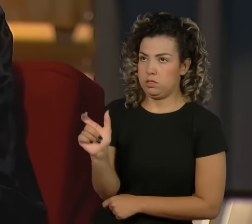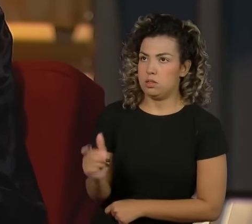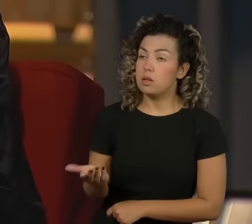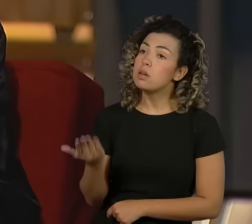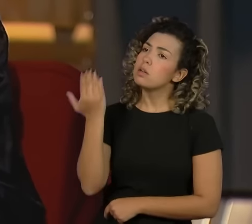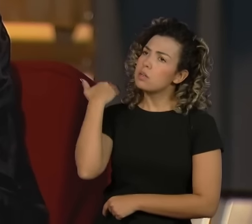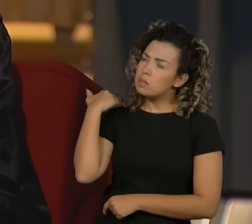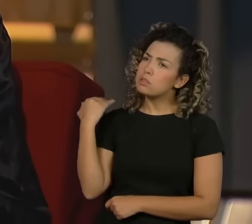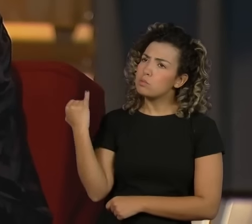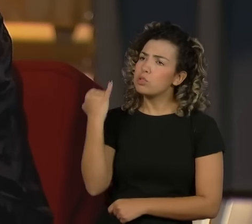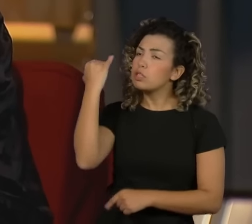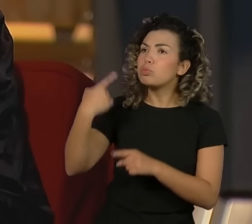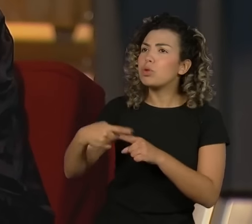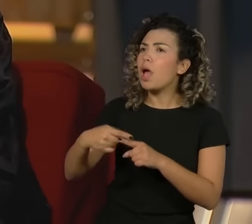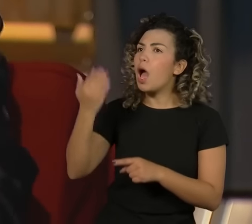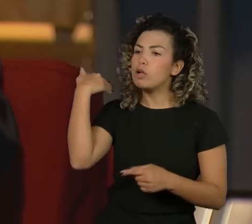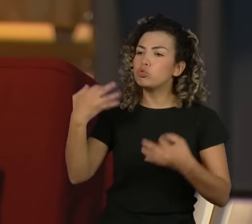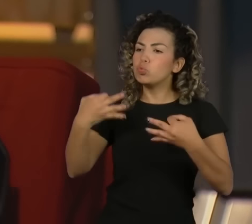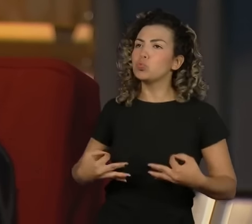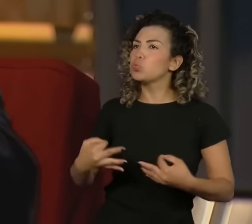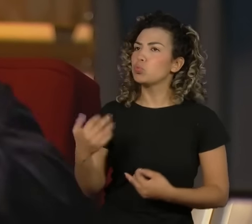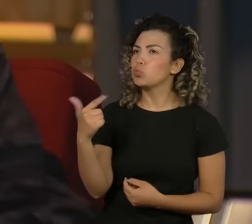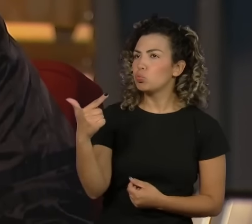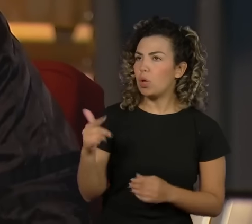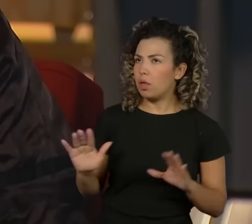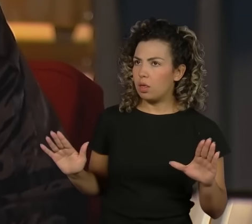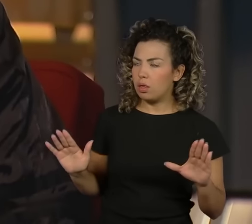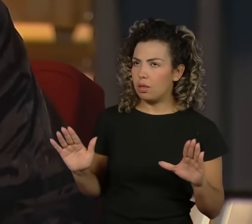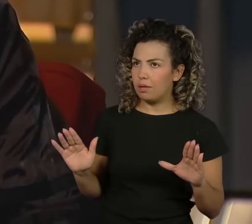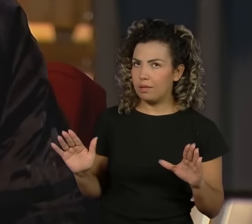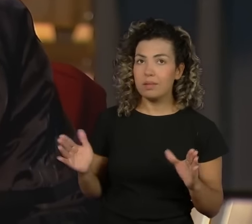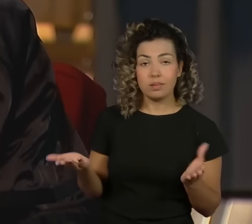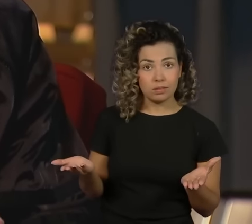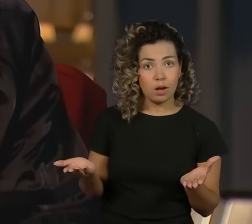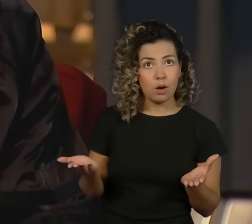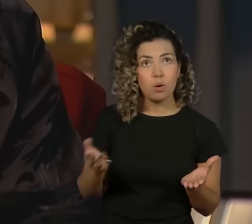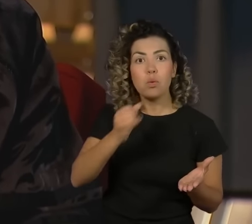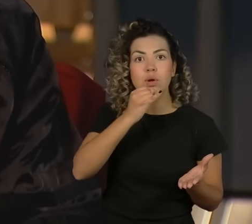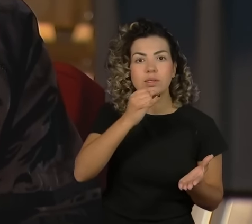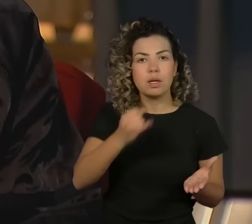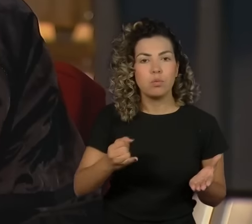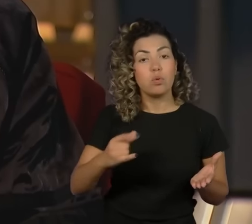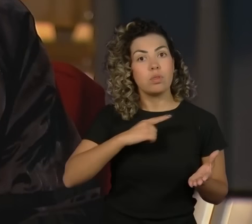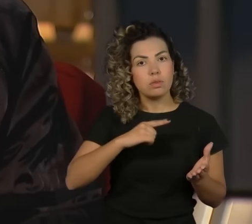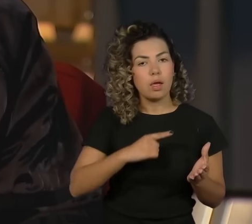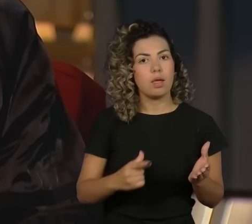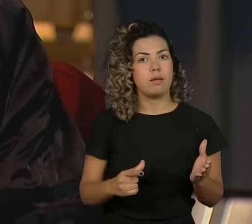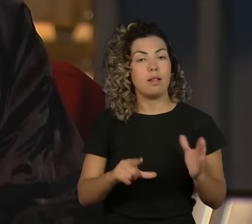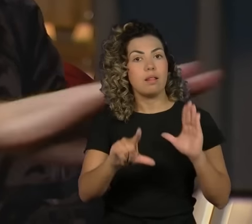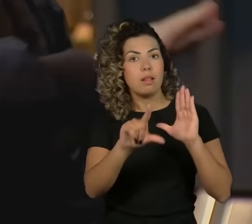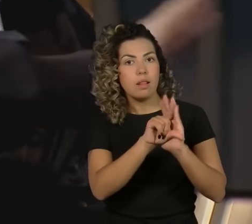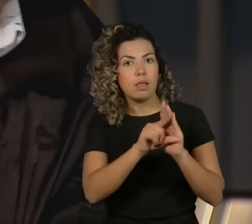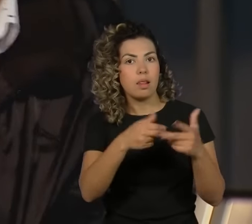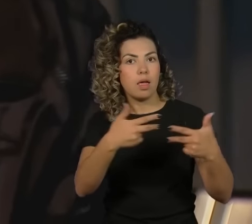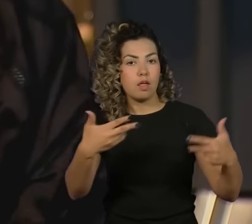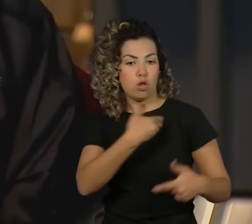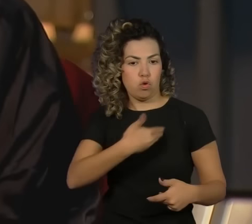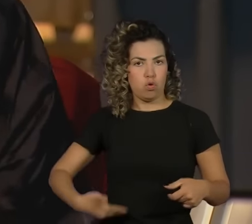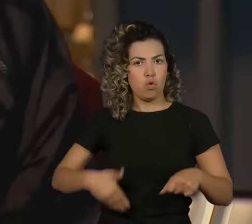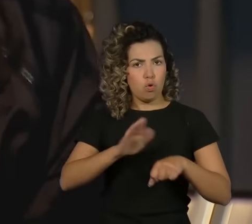grande injustiça social. Esse primeiro ponto. Então, todas as políticas identitárias, eu sou